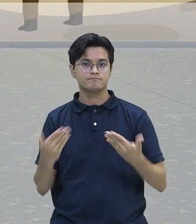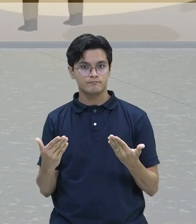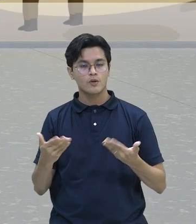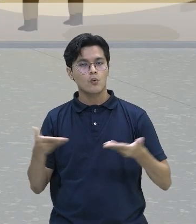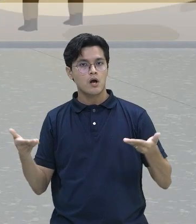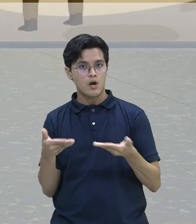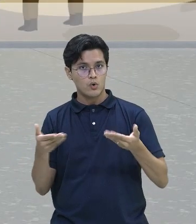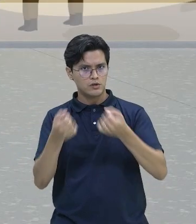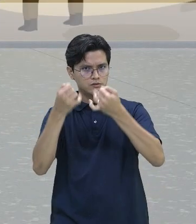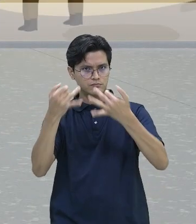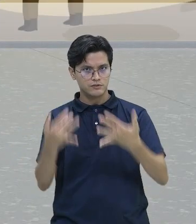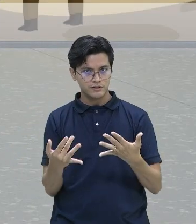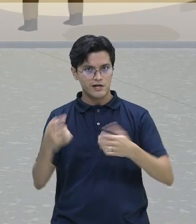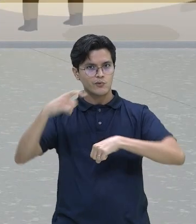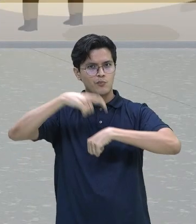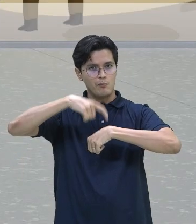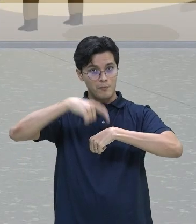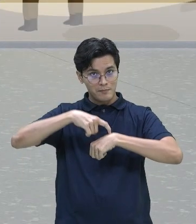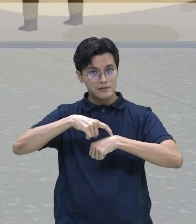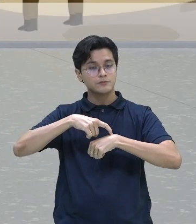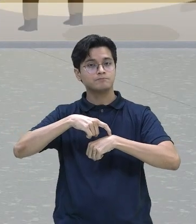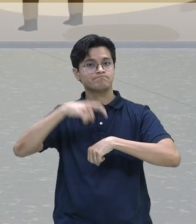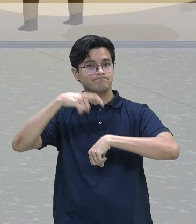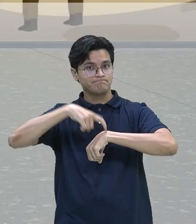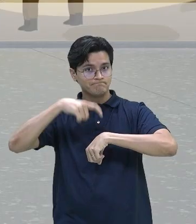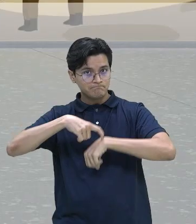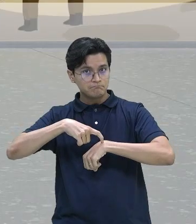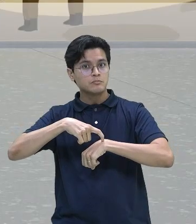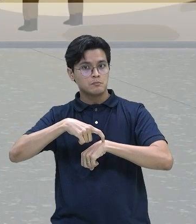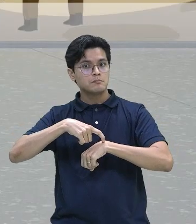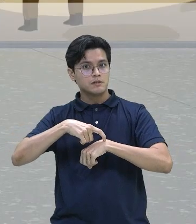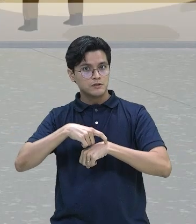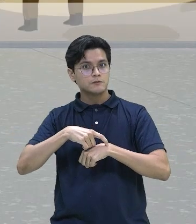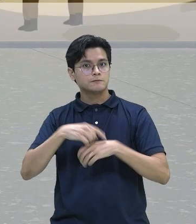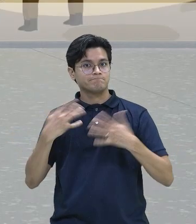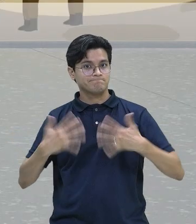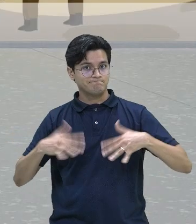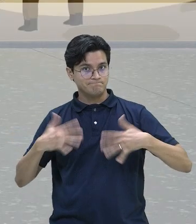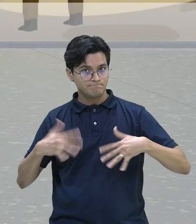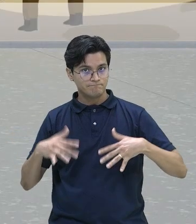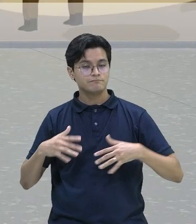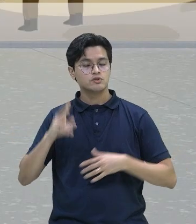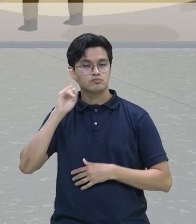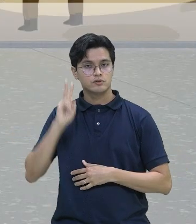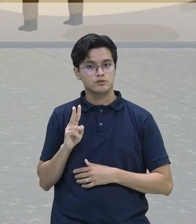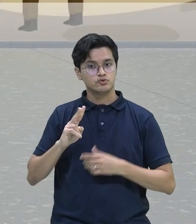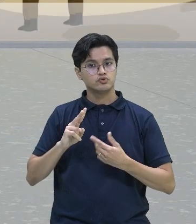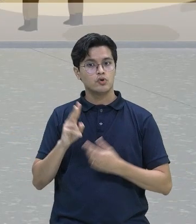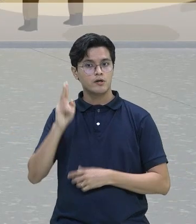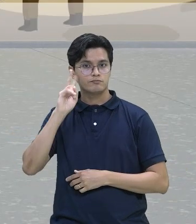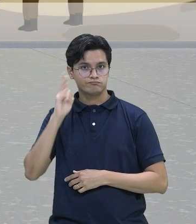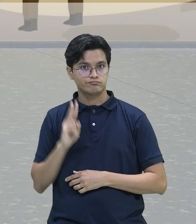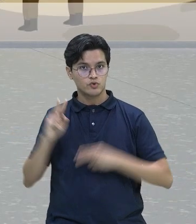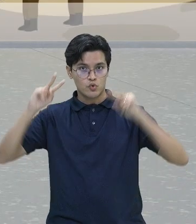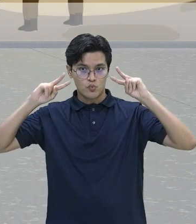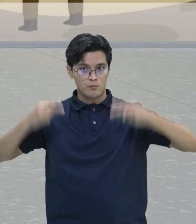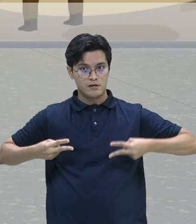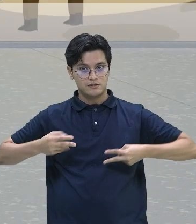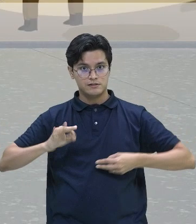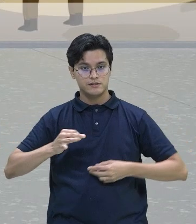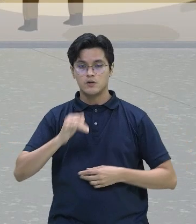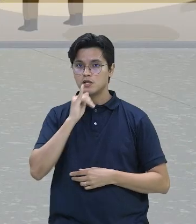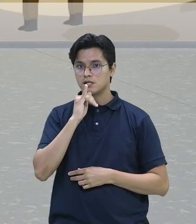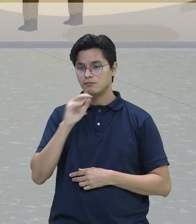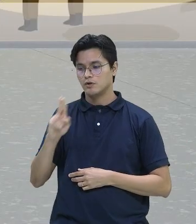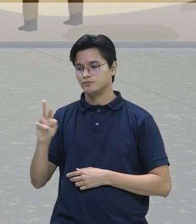humanidade. Bem, a União Soviética foi lá colocar bases militares em Cuba, né, para lançamento de